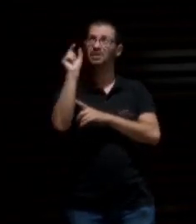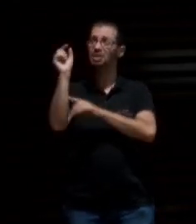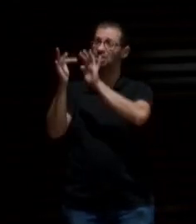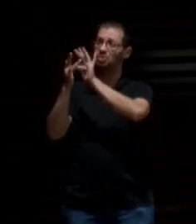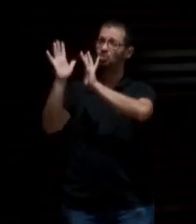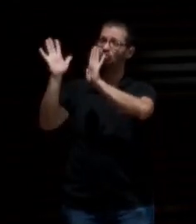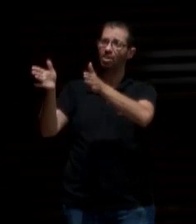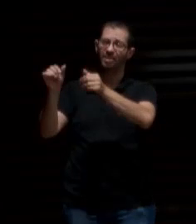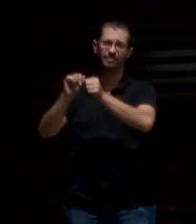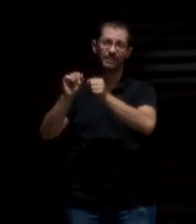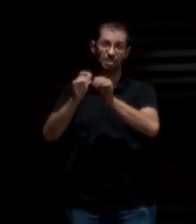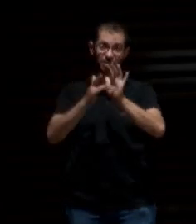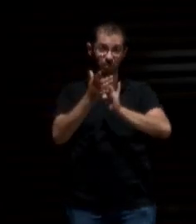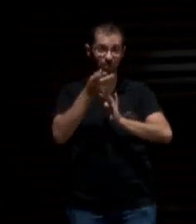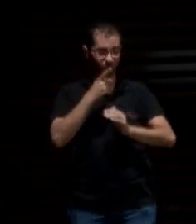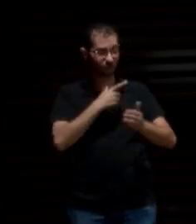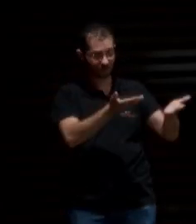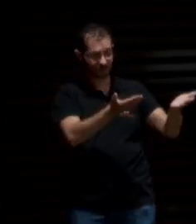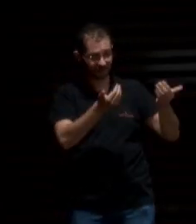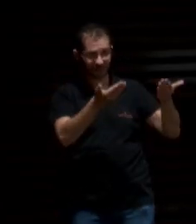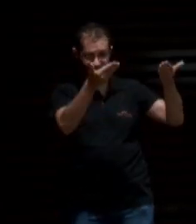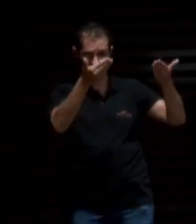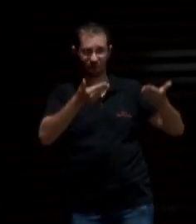Ele disse assim: vinde a mim.